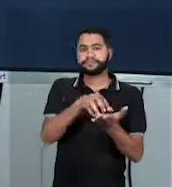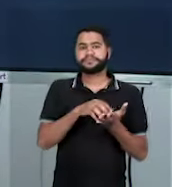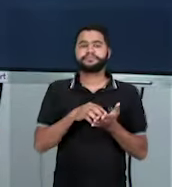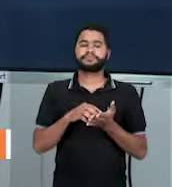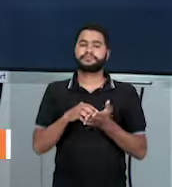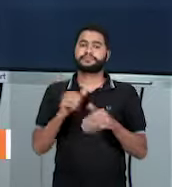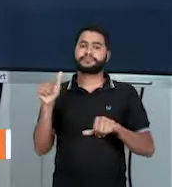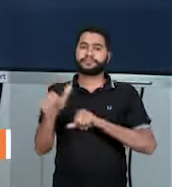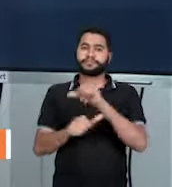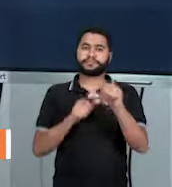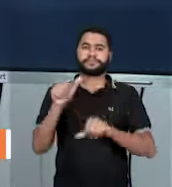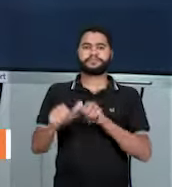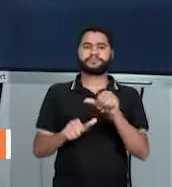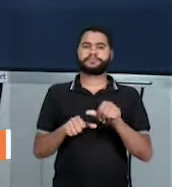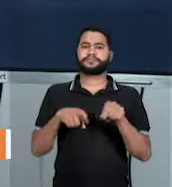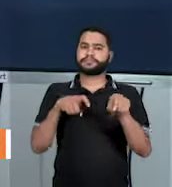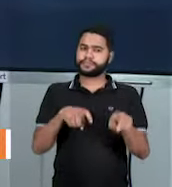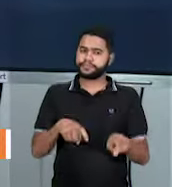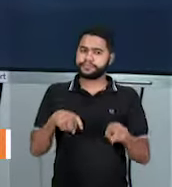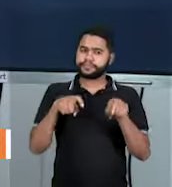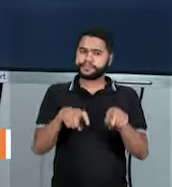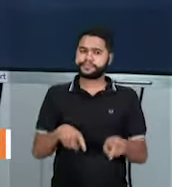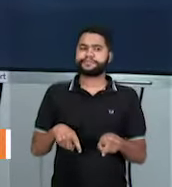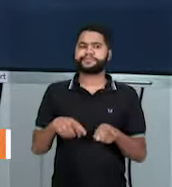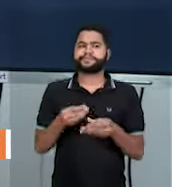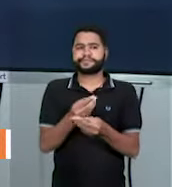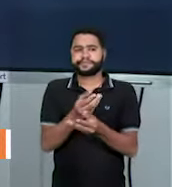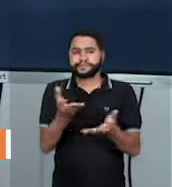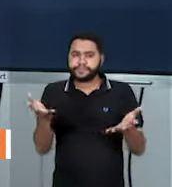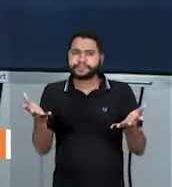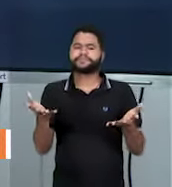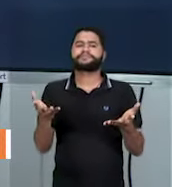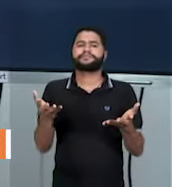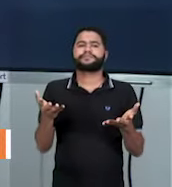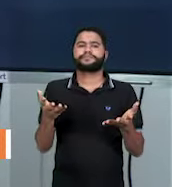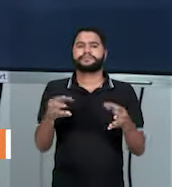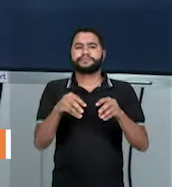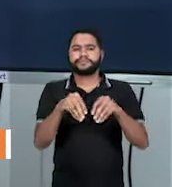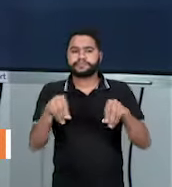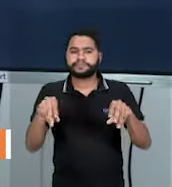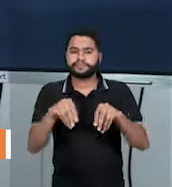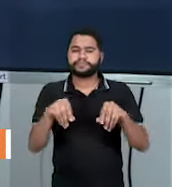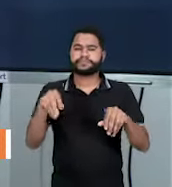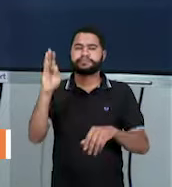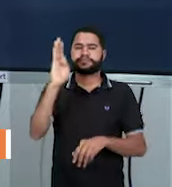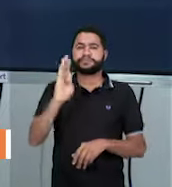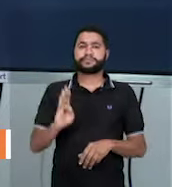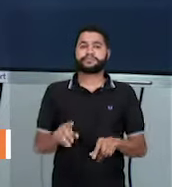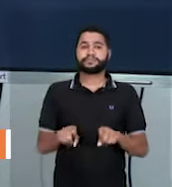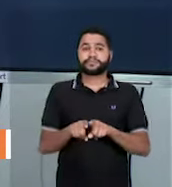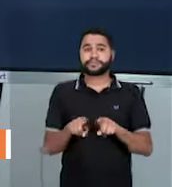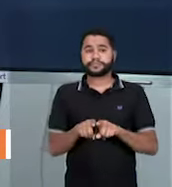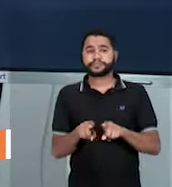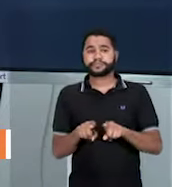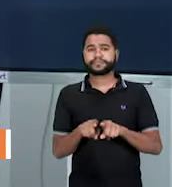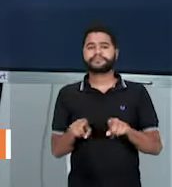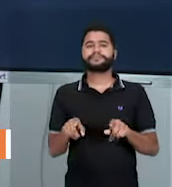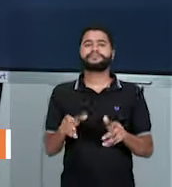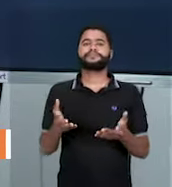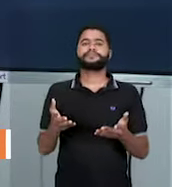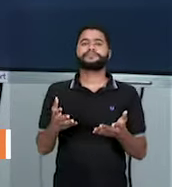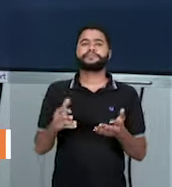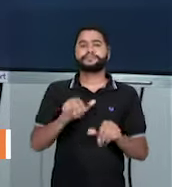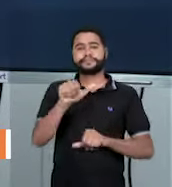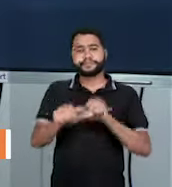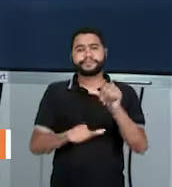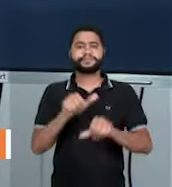reforma agrária, né, a questão da distribuição e redistribuição das terras no Brasil. Temos também a questão, né, da reforma do